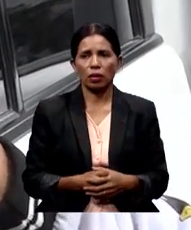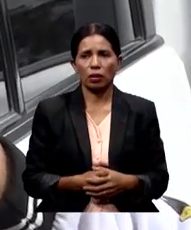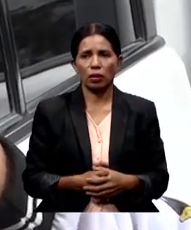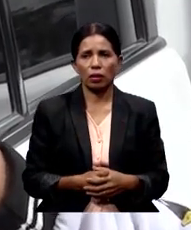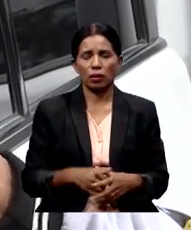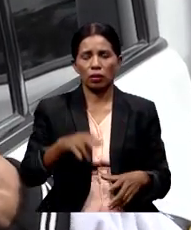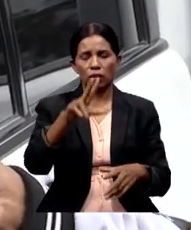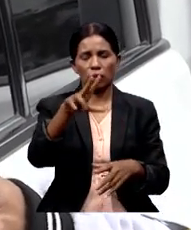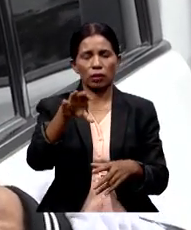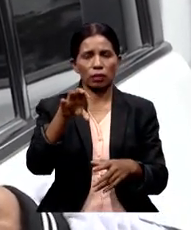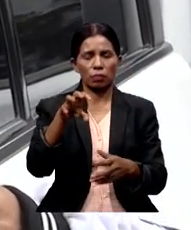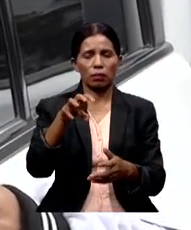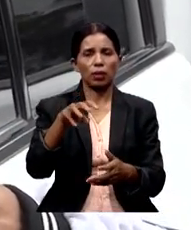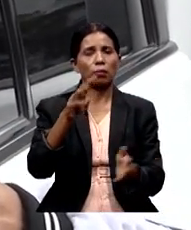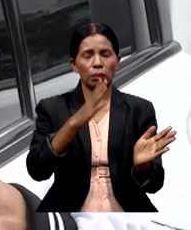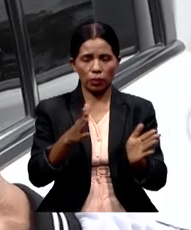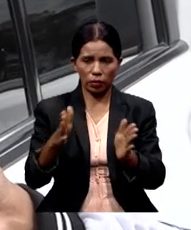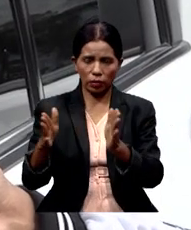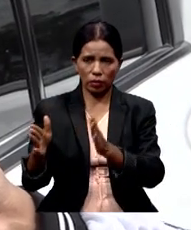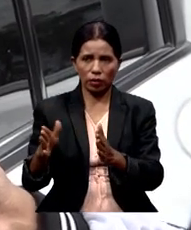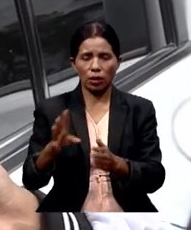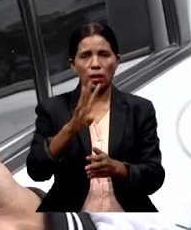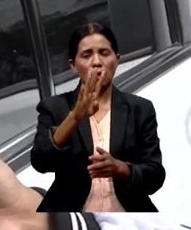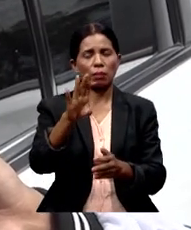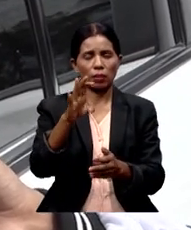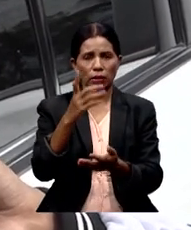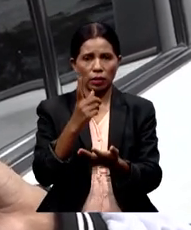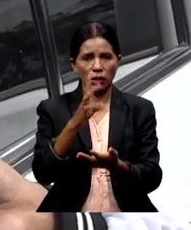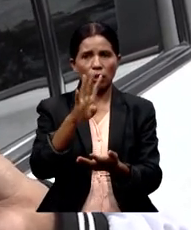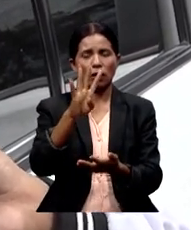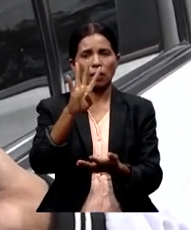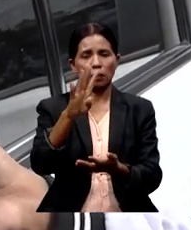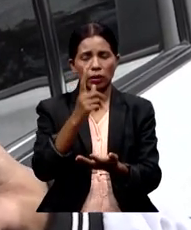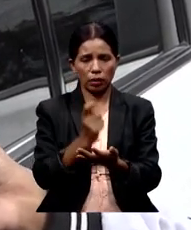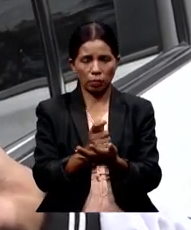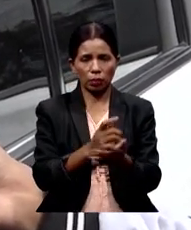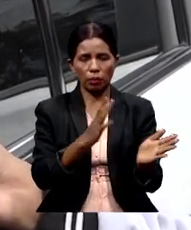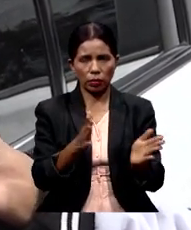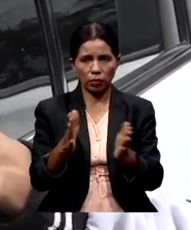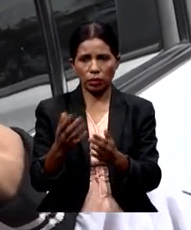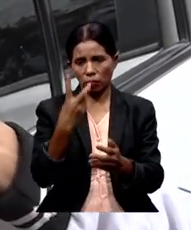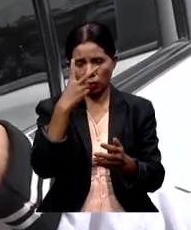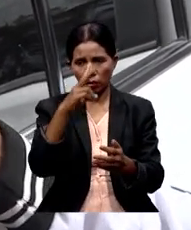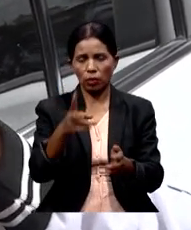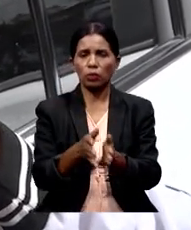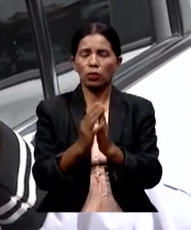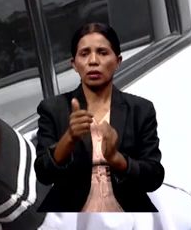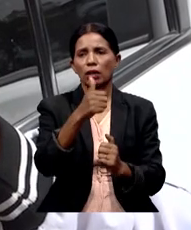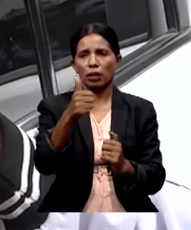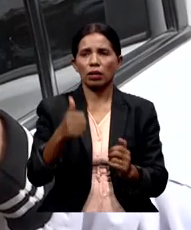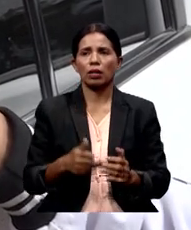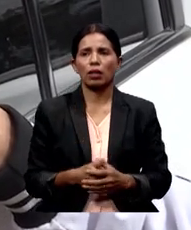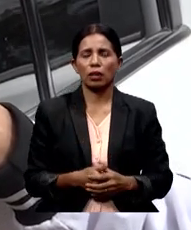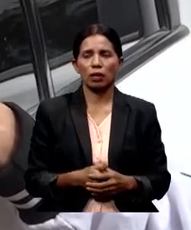13 mil militar processo can. Pense 4 mil ona, 13 militar processo. Agora está bom de repente mais isso ainda, nem